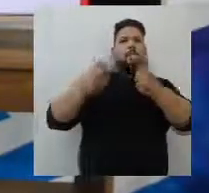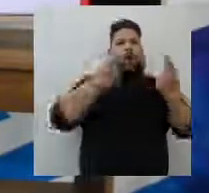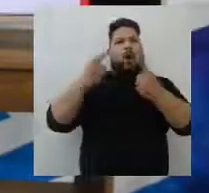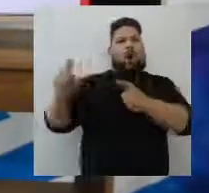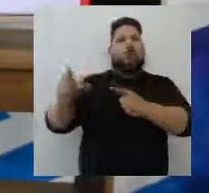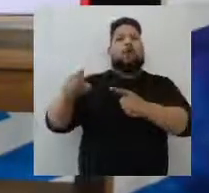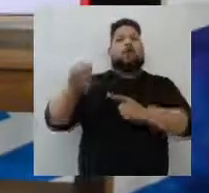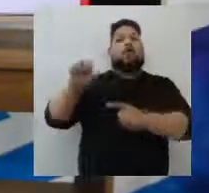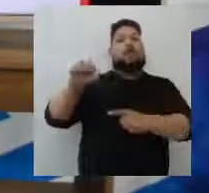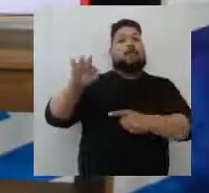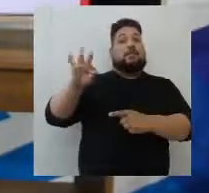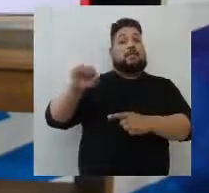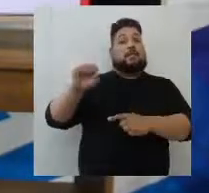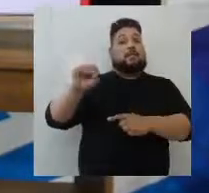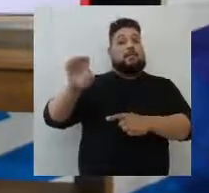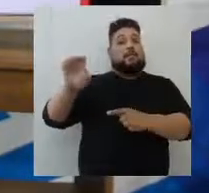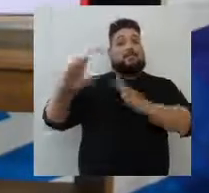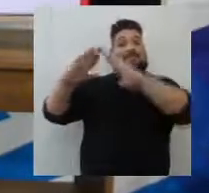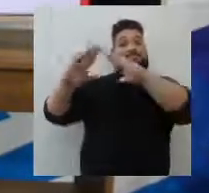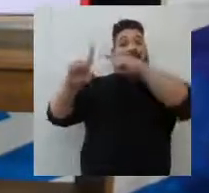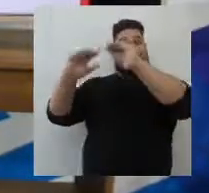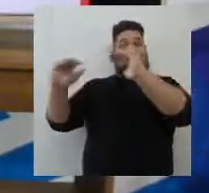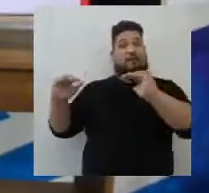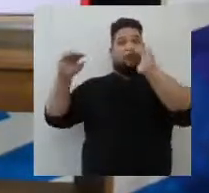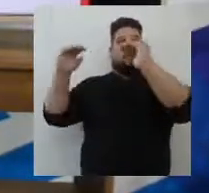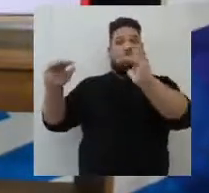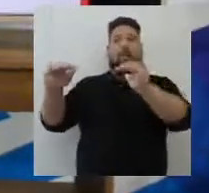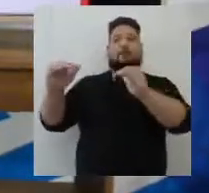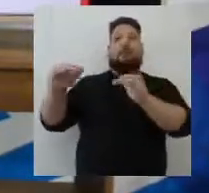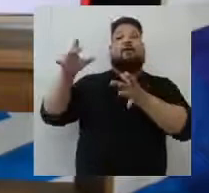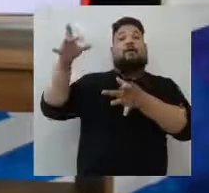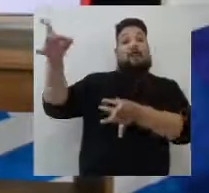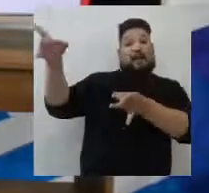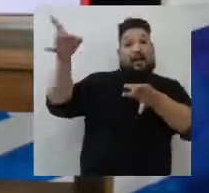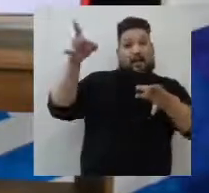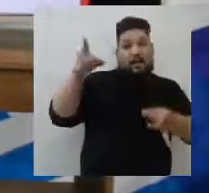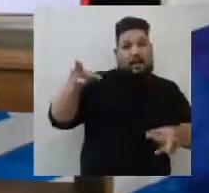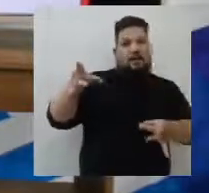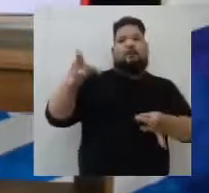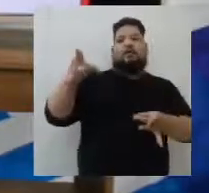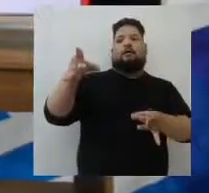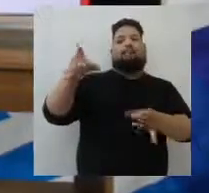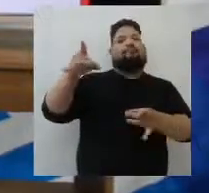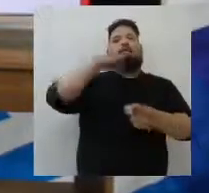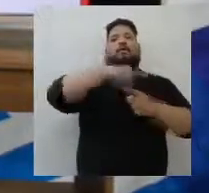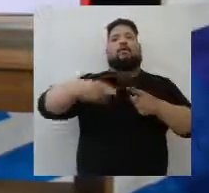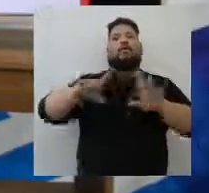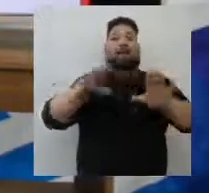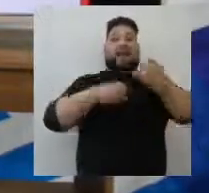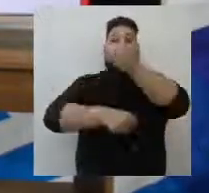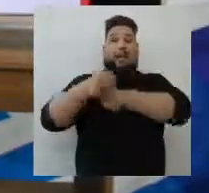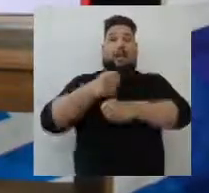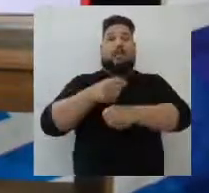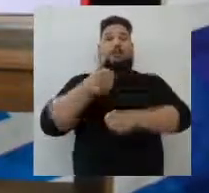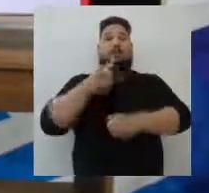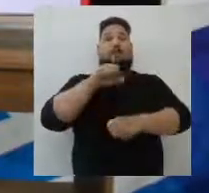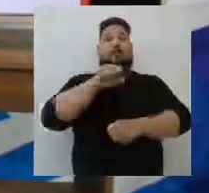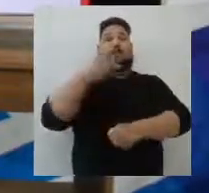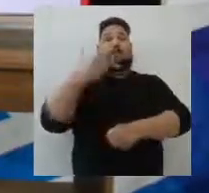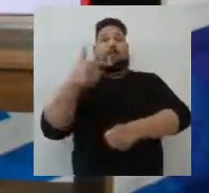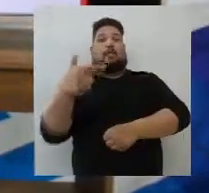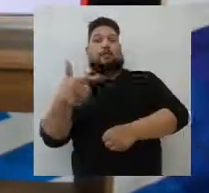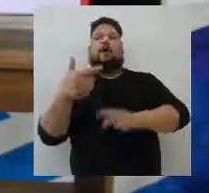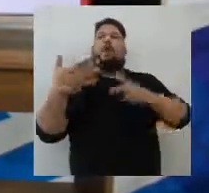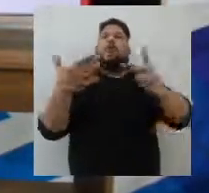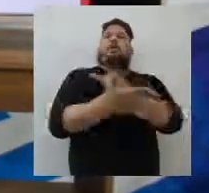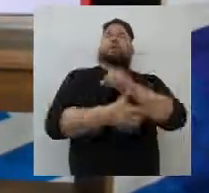é proibida a implementação das ordens da bula papal. Em compensação, no ano de 1872,